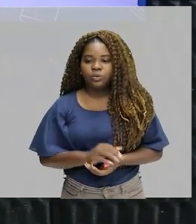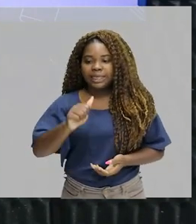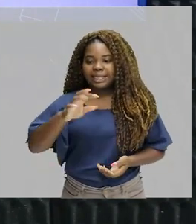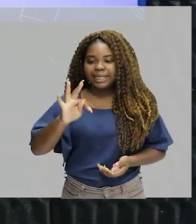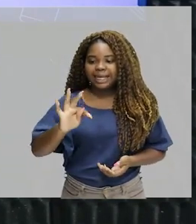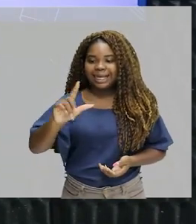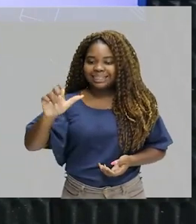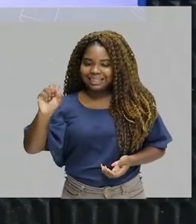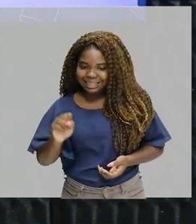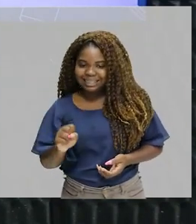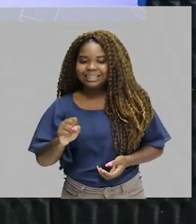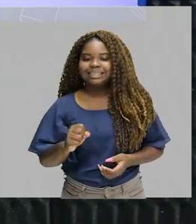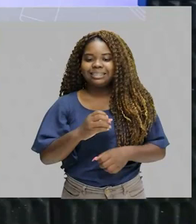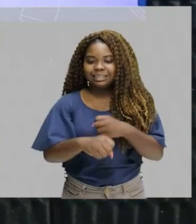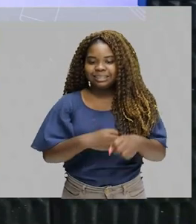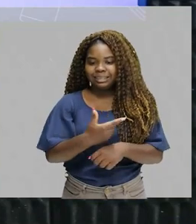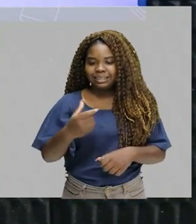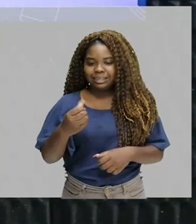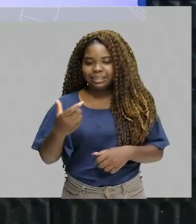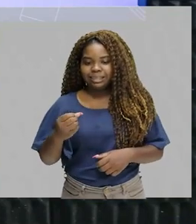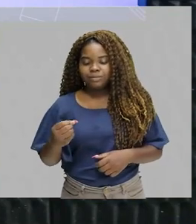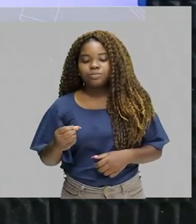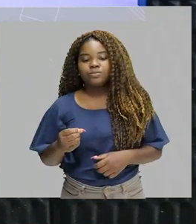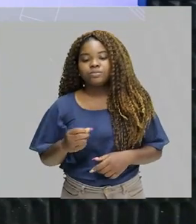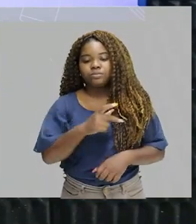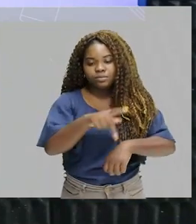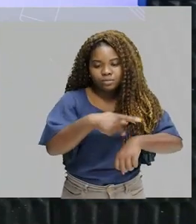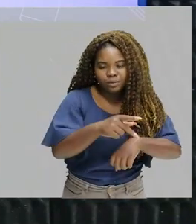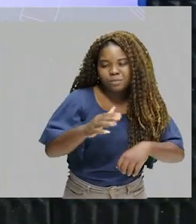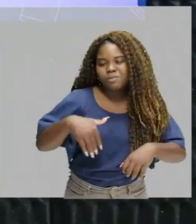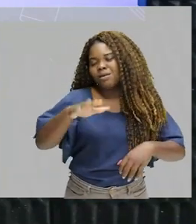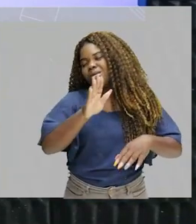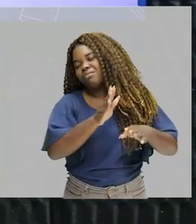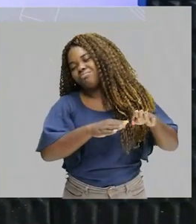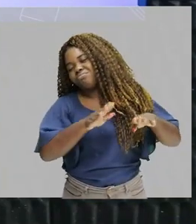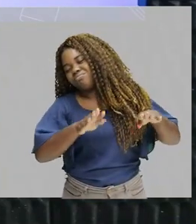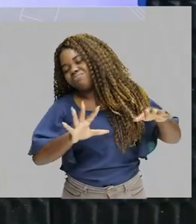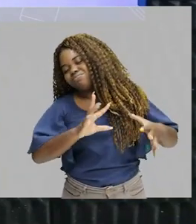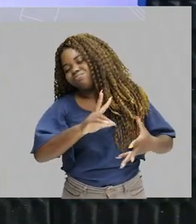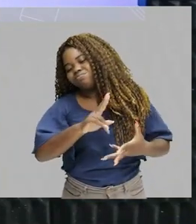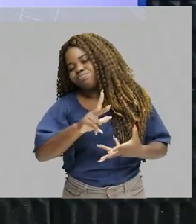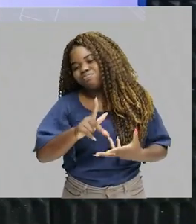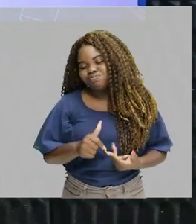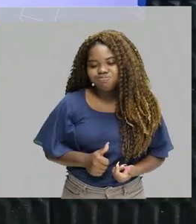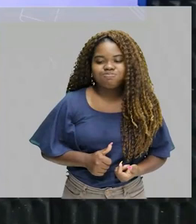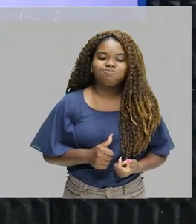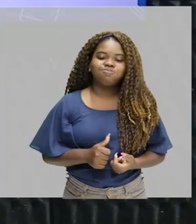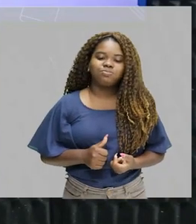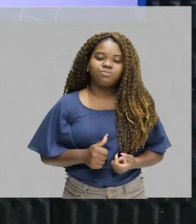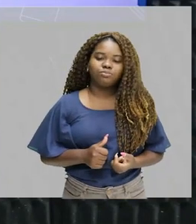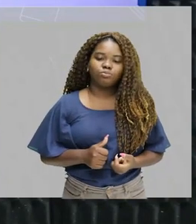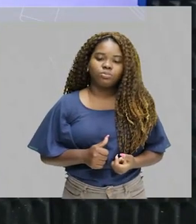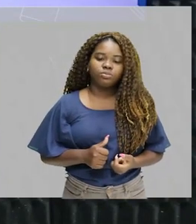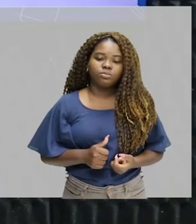2020 o Brasil está ali na lista dos países mais desiguais do mundo o relatório